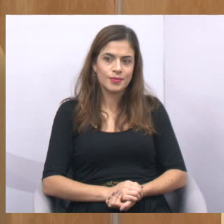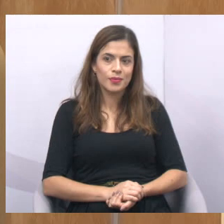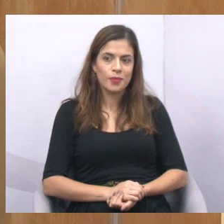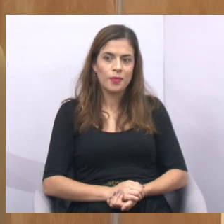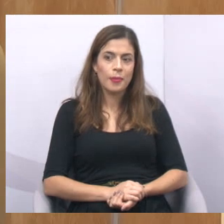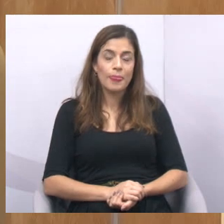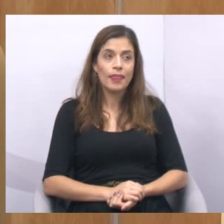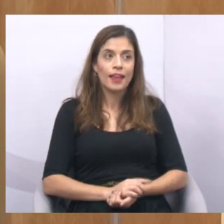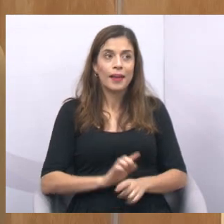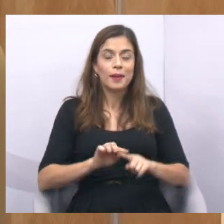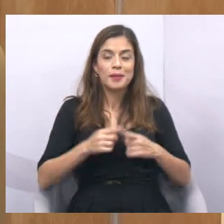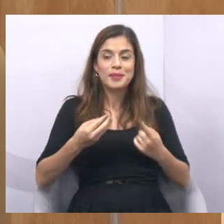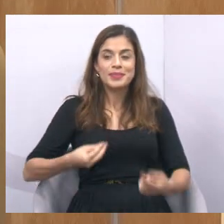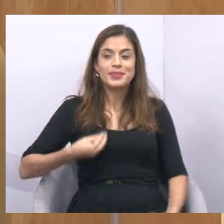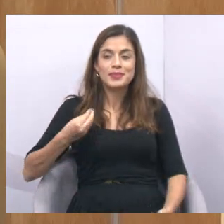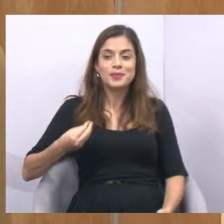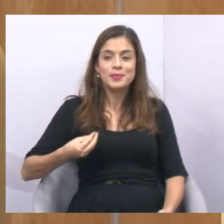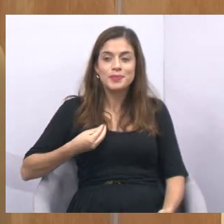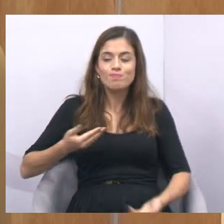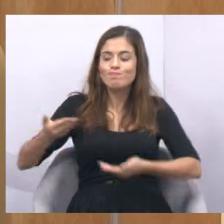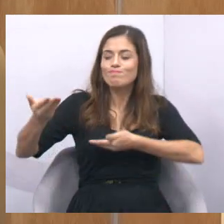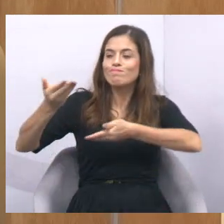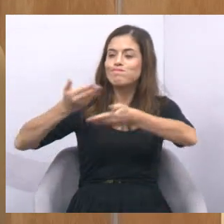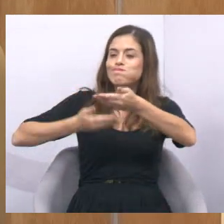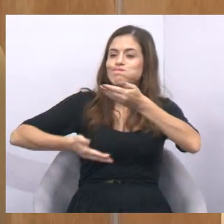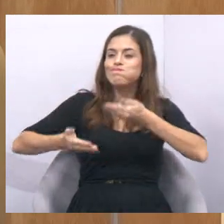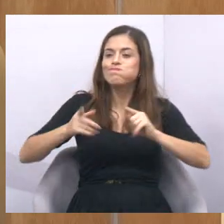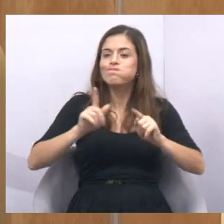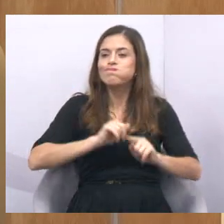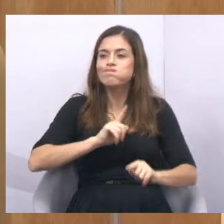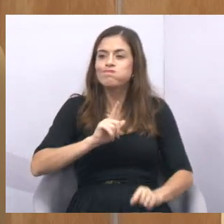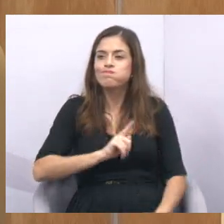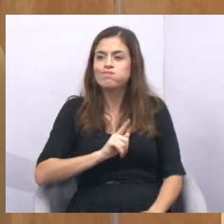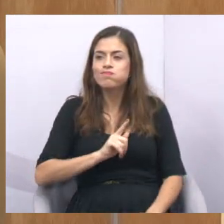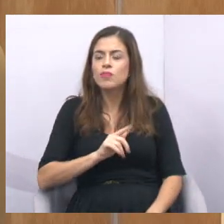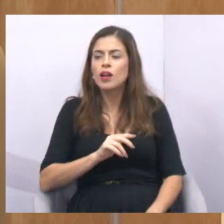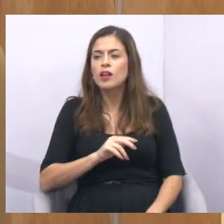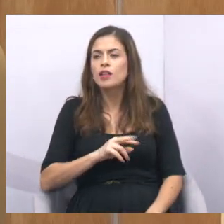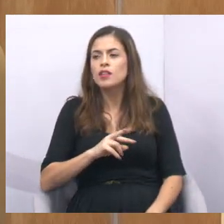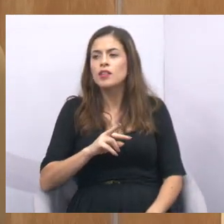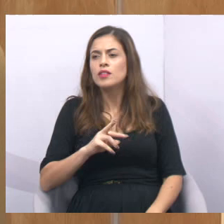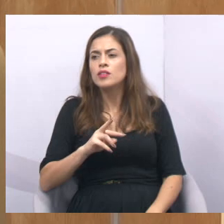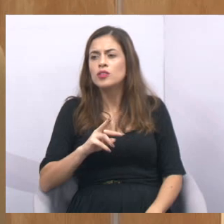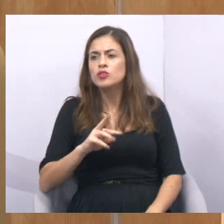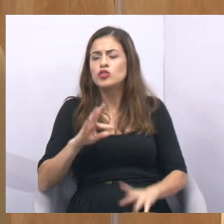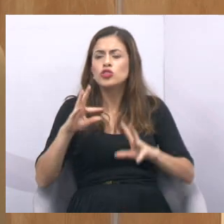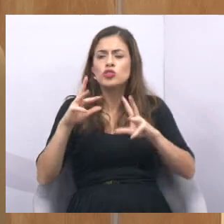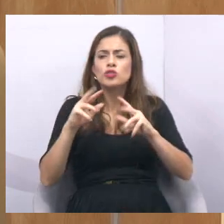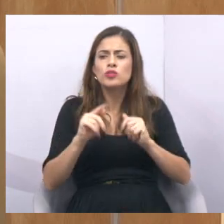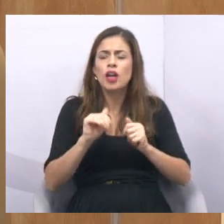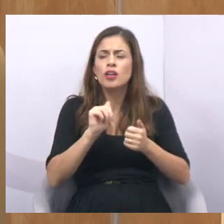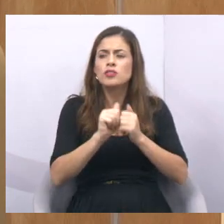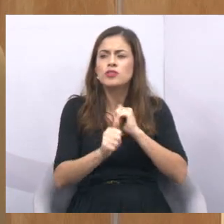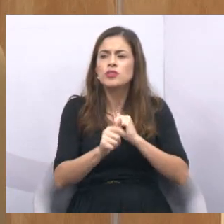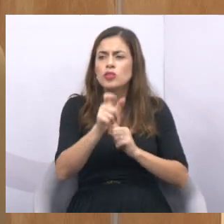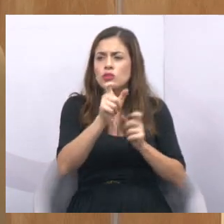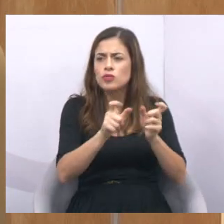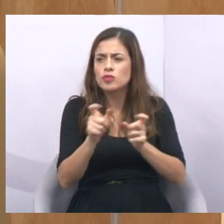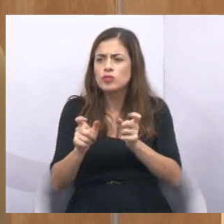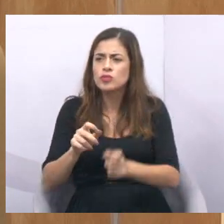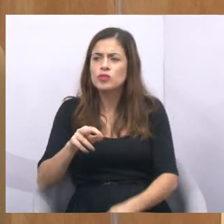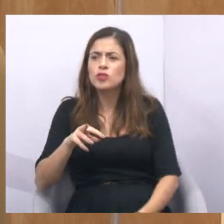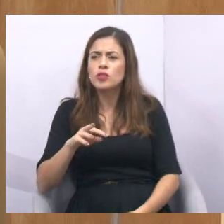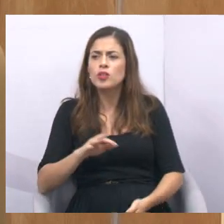a vida minha ali, a receptividade que eu tive do Vlamir, do Biratã, do Rosa, do